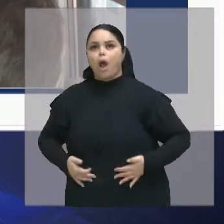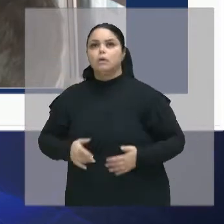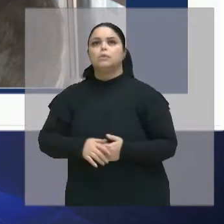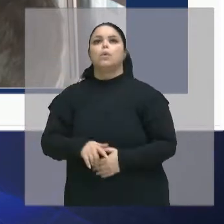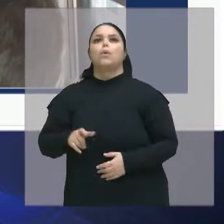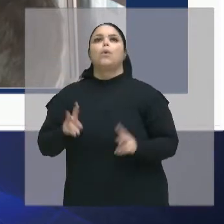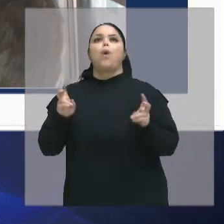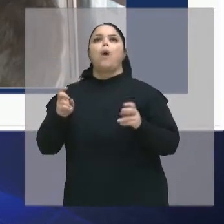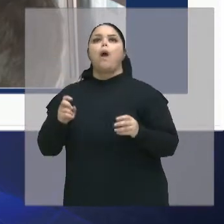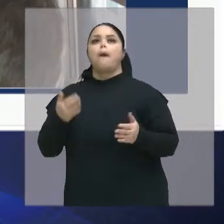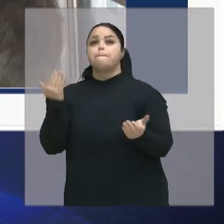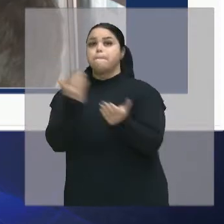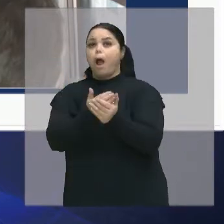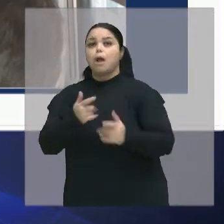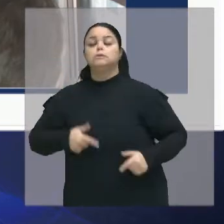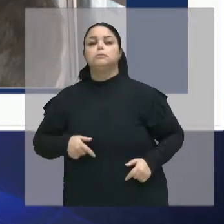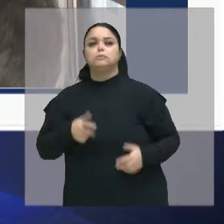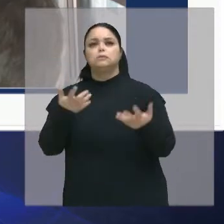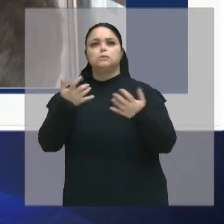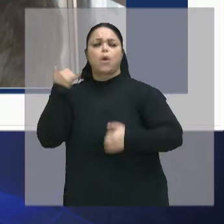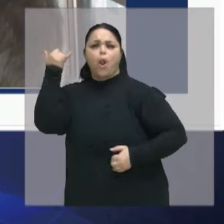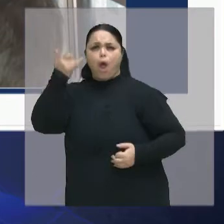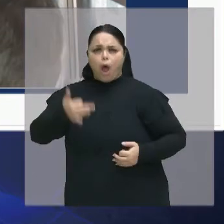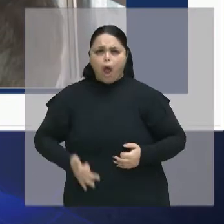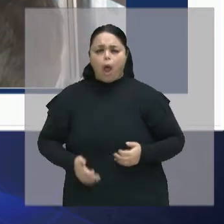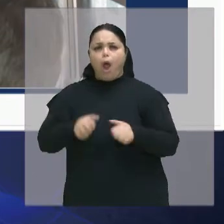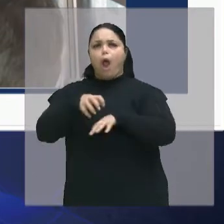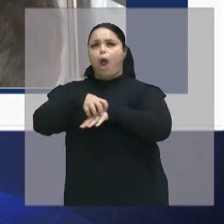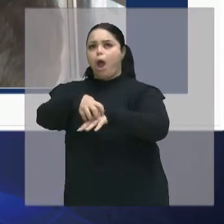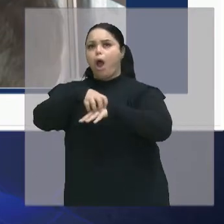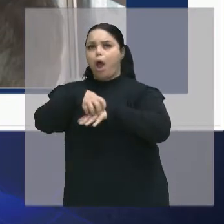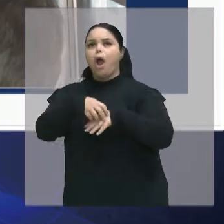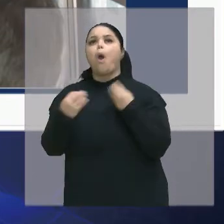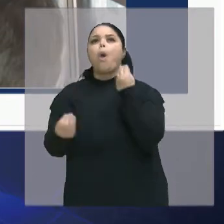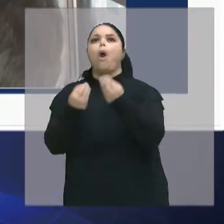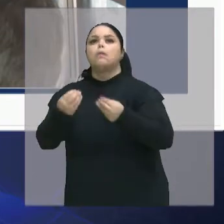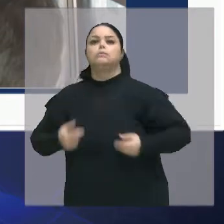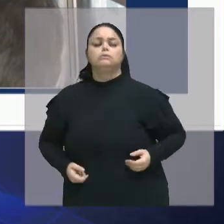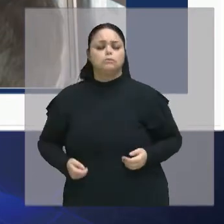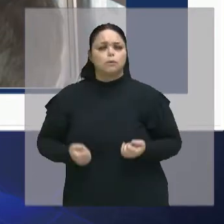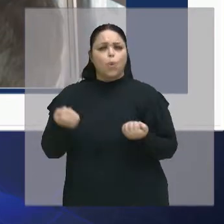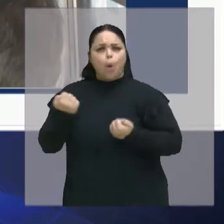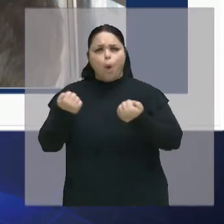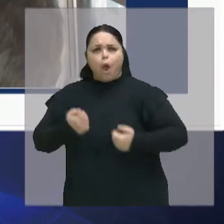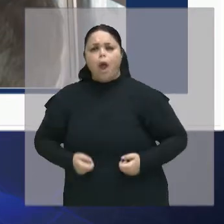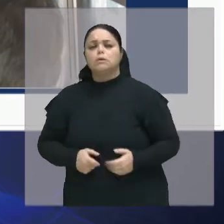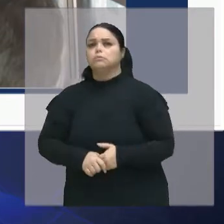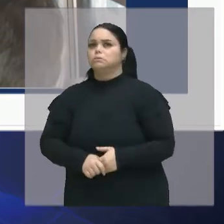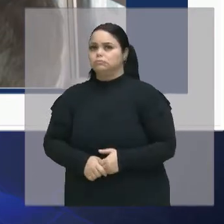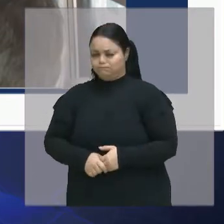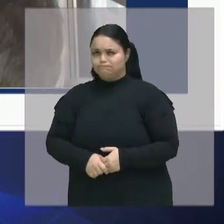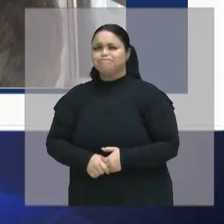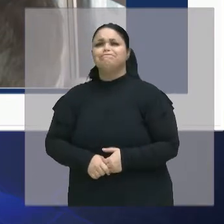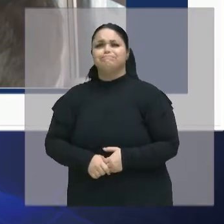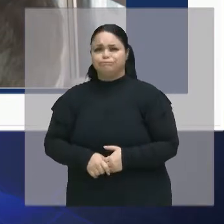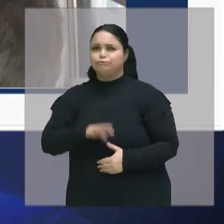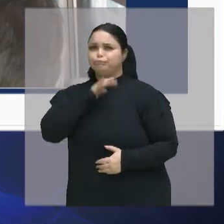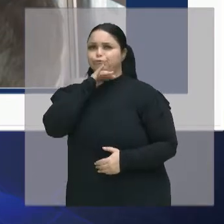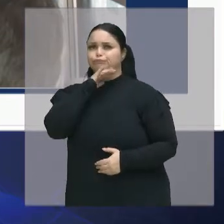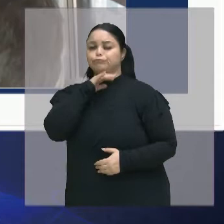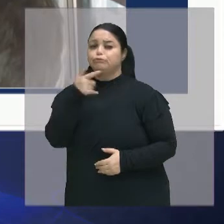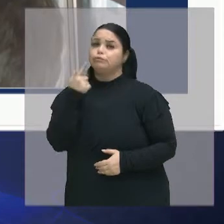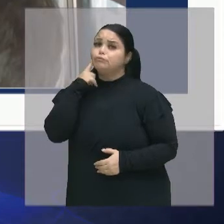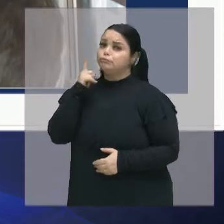aí no processo. Mas eu quero falar do transporte, como está agora, né? Que está cada vez pior. Olha